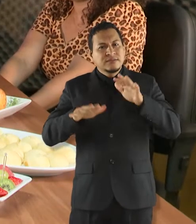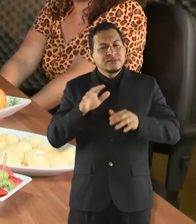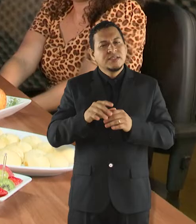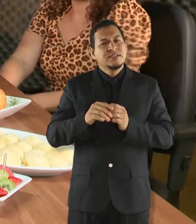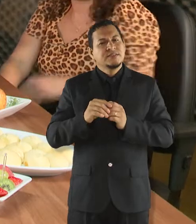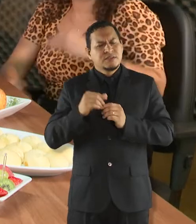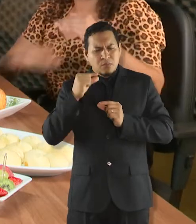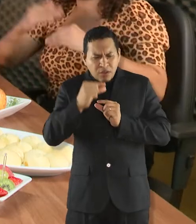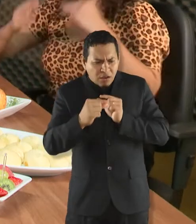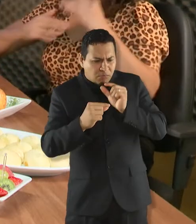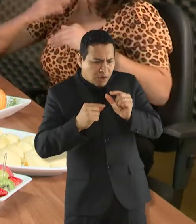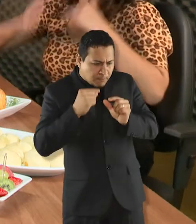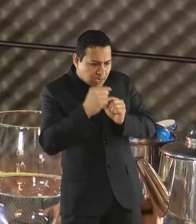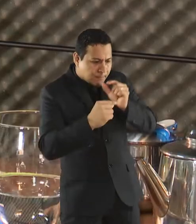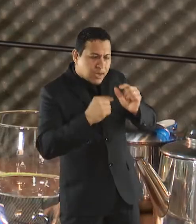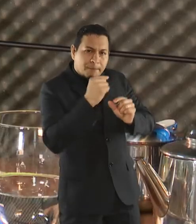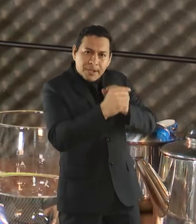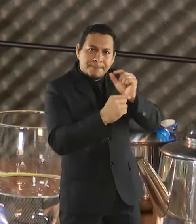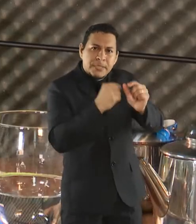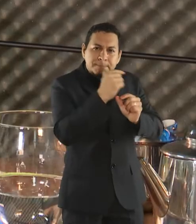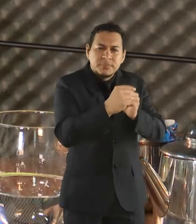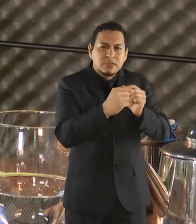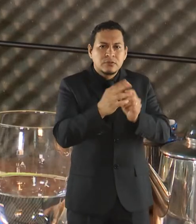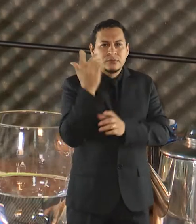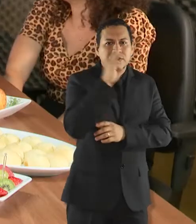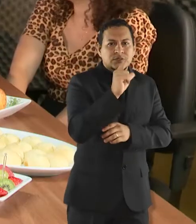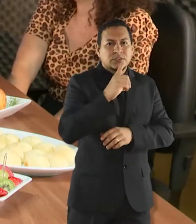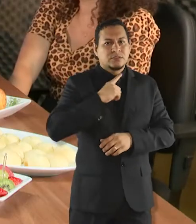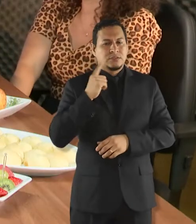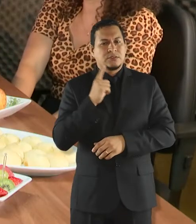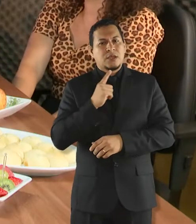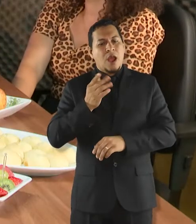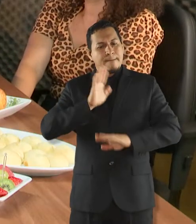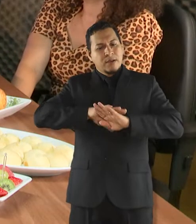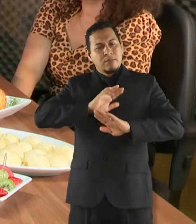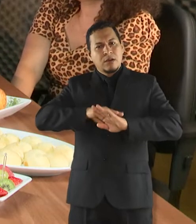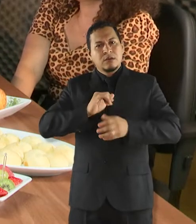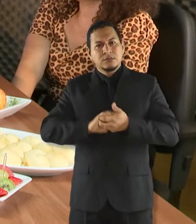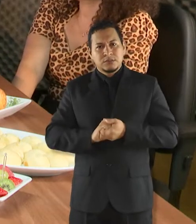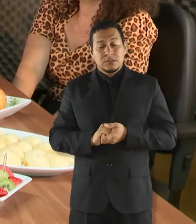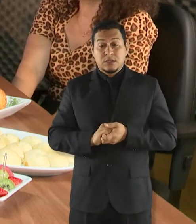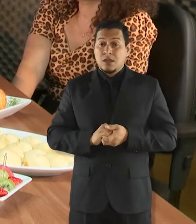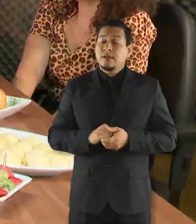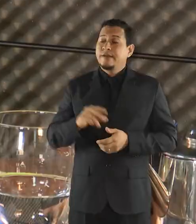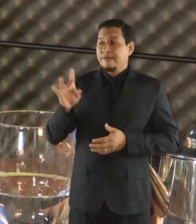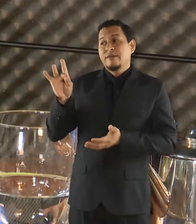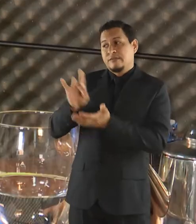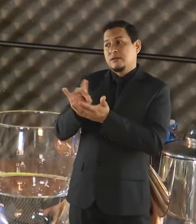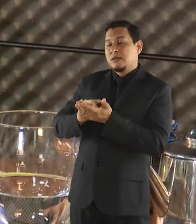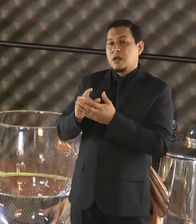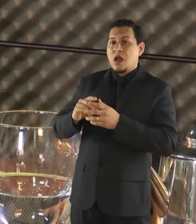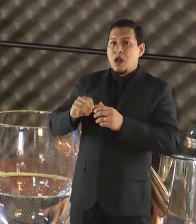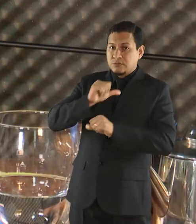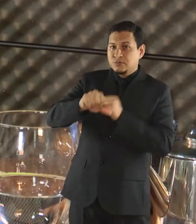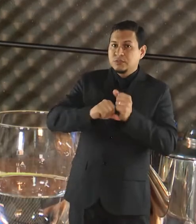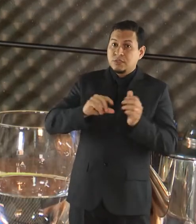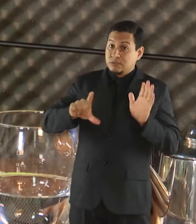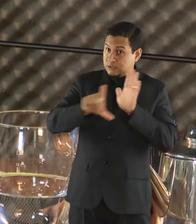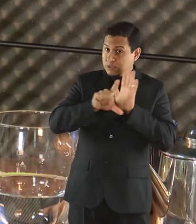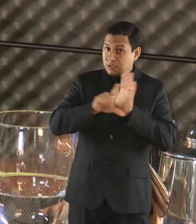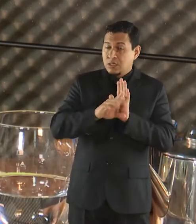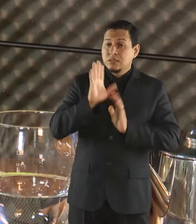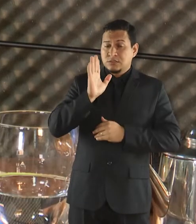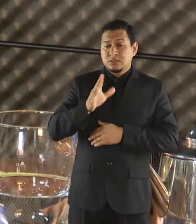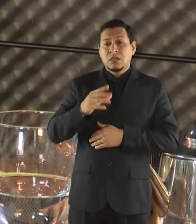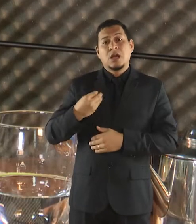conseguindo galgar, né, alguns degraus e ter a nossa própria independência. As mudanças, né, legais, elas já existem, né, Uhum.